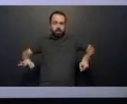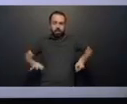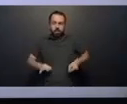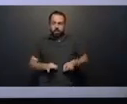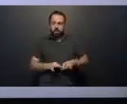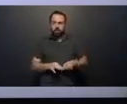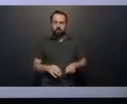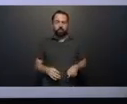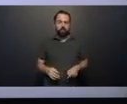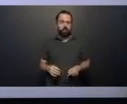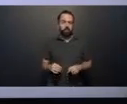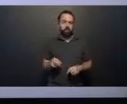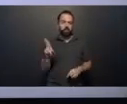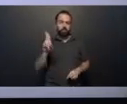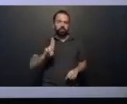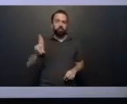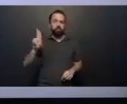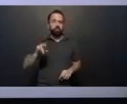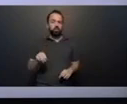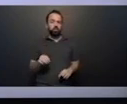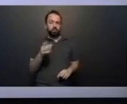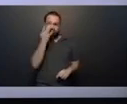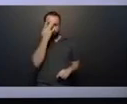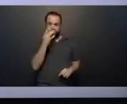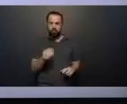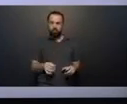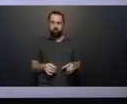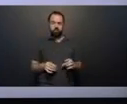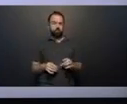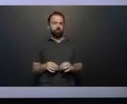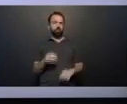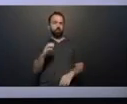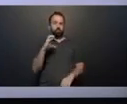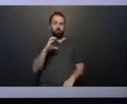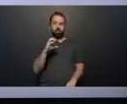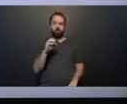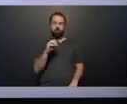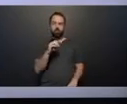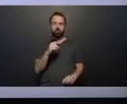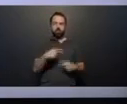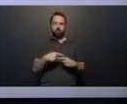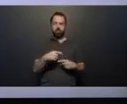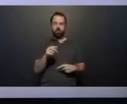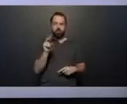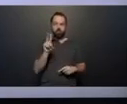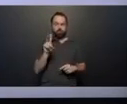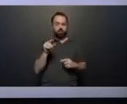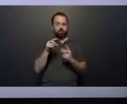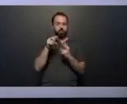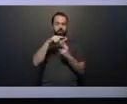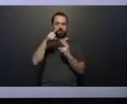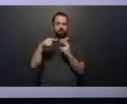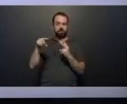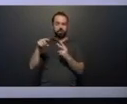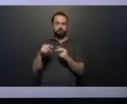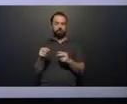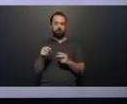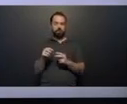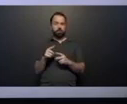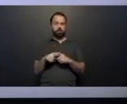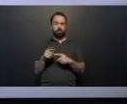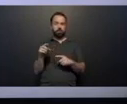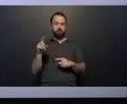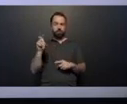a fórmula do comprimento da circunferência, que é 2 vezes π vezes o raio. Aí eu vou ter 2 vezes